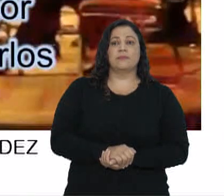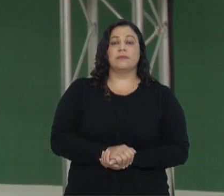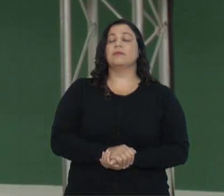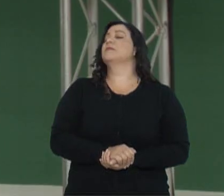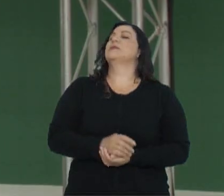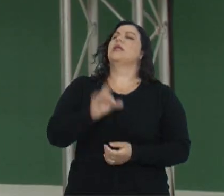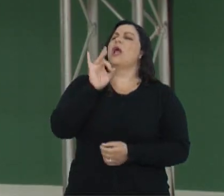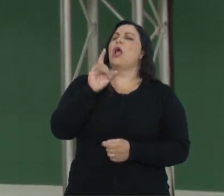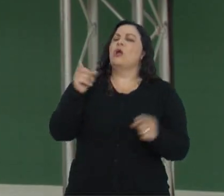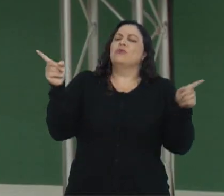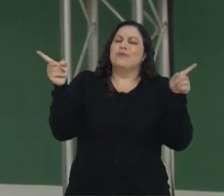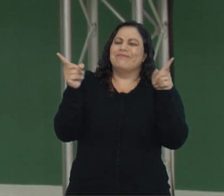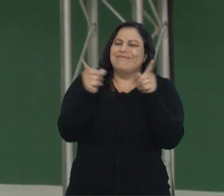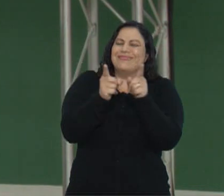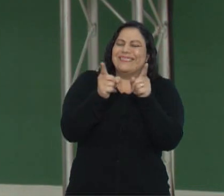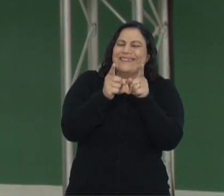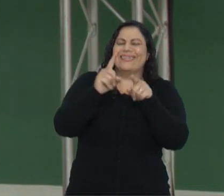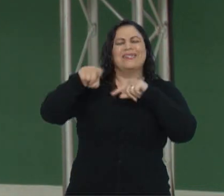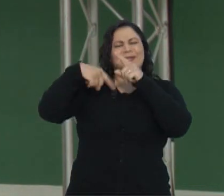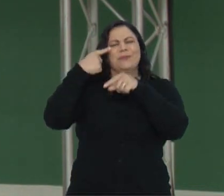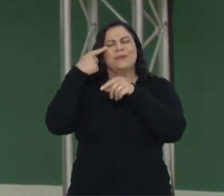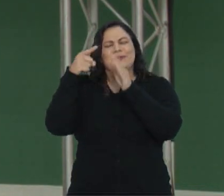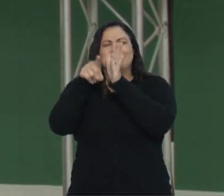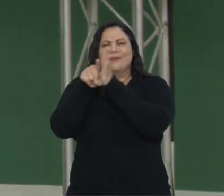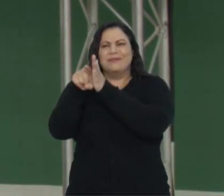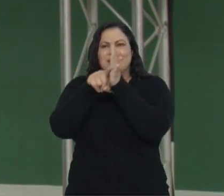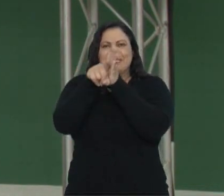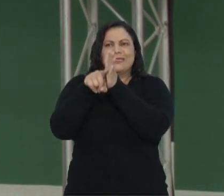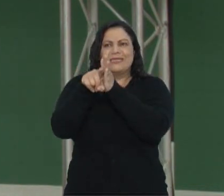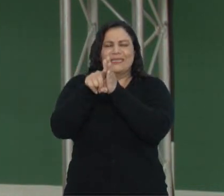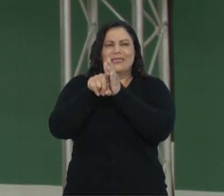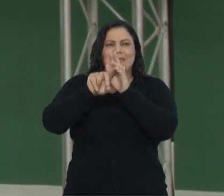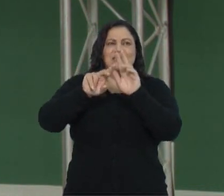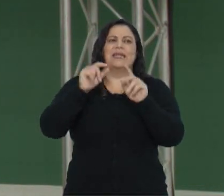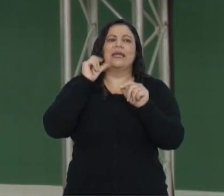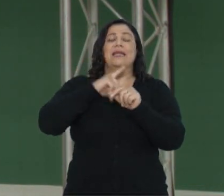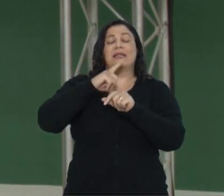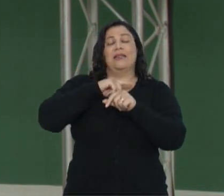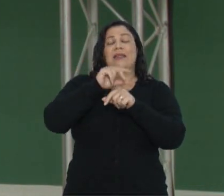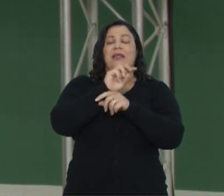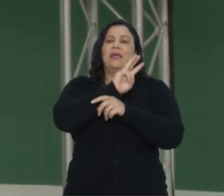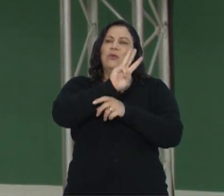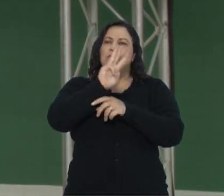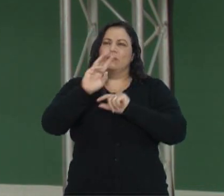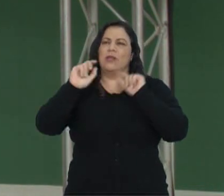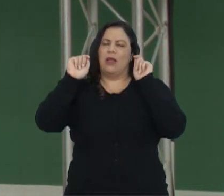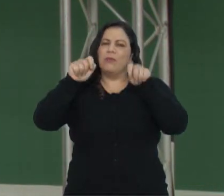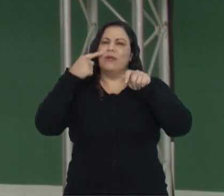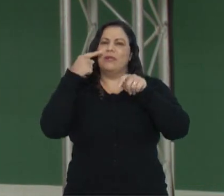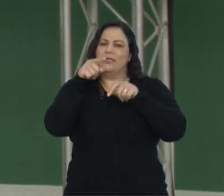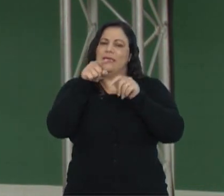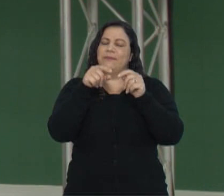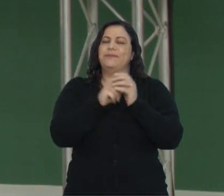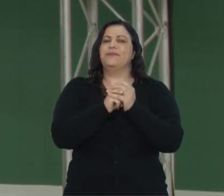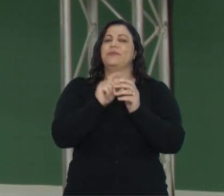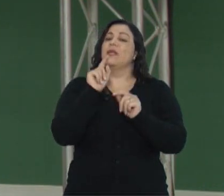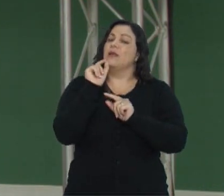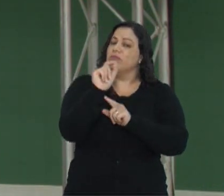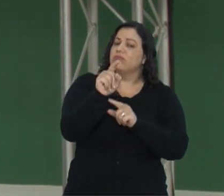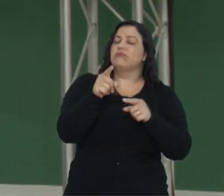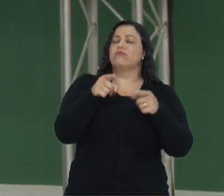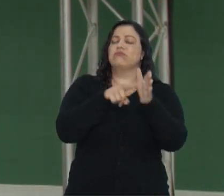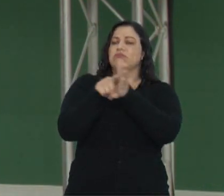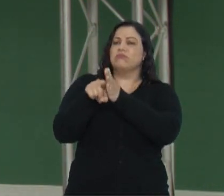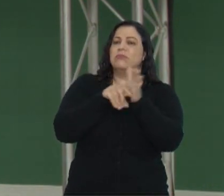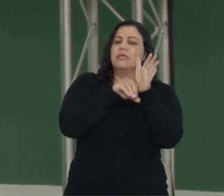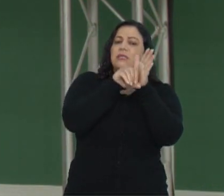Só trechinho, pessoal, que eu estou colocando, você pode pesquisar, eu deixo o nome aqui para você pesquisar na internet, porque a gente tem tempo para a aula. Então não dá para pegar e colocar uma cantata